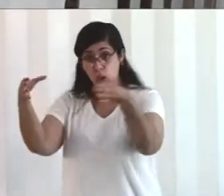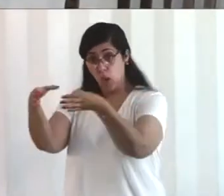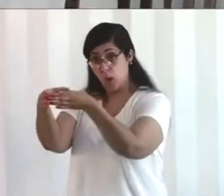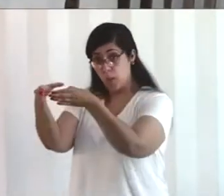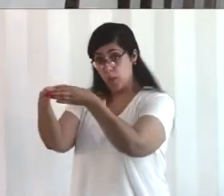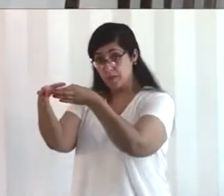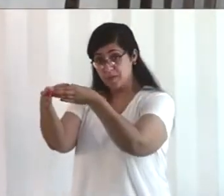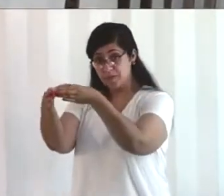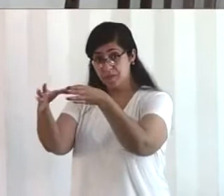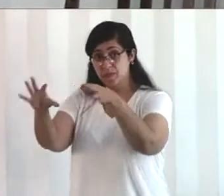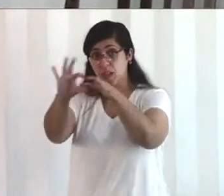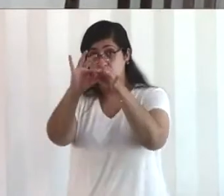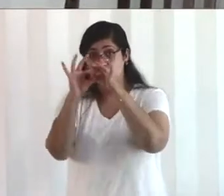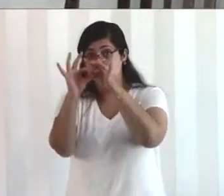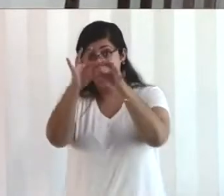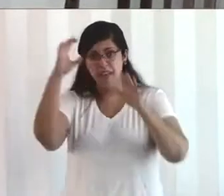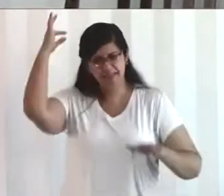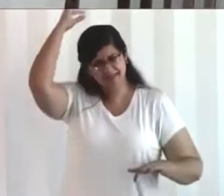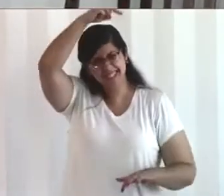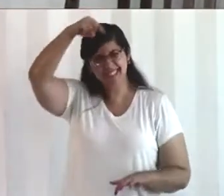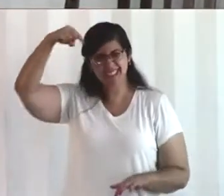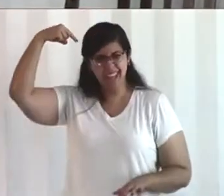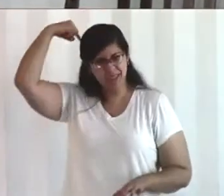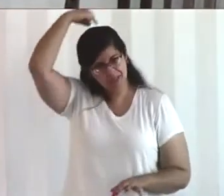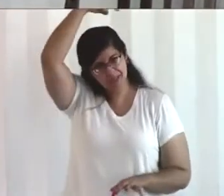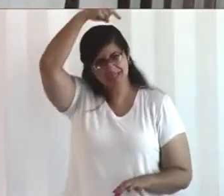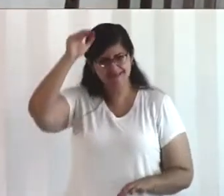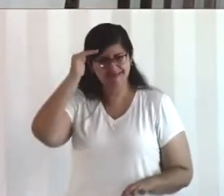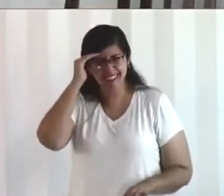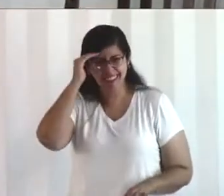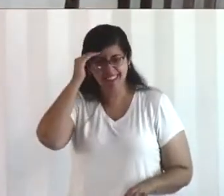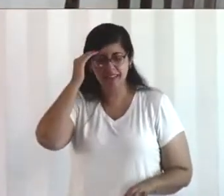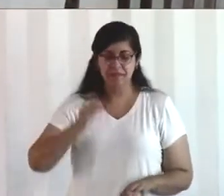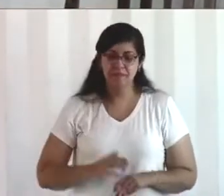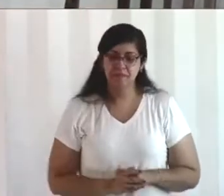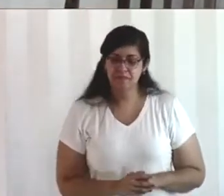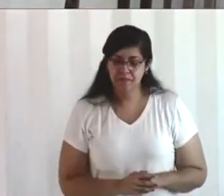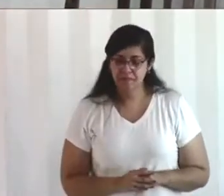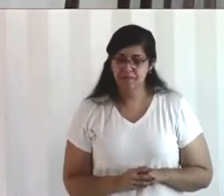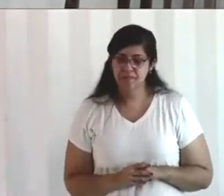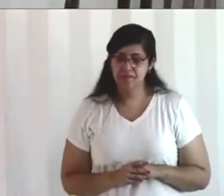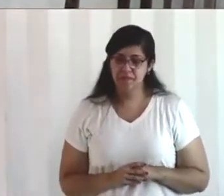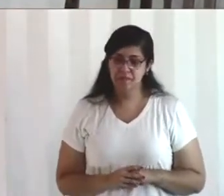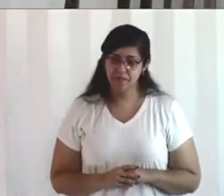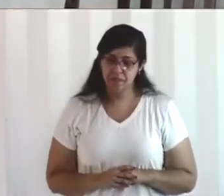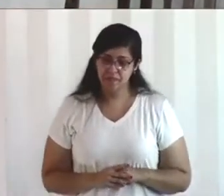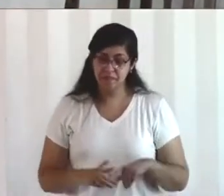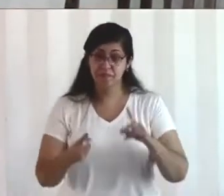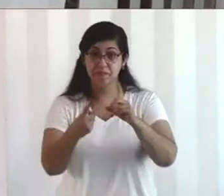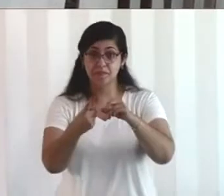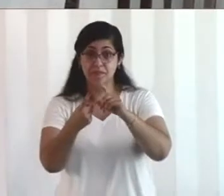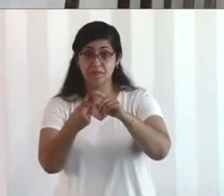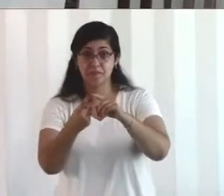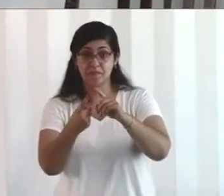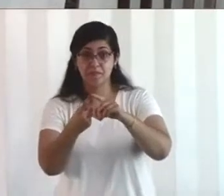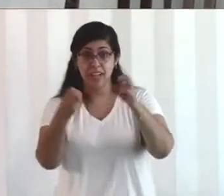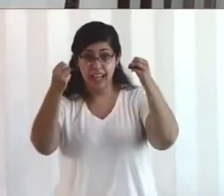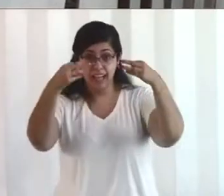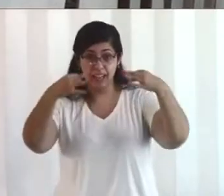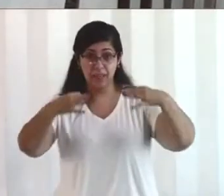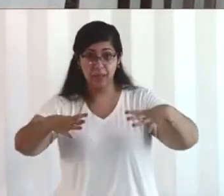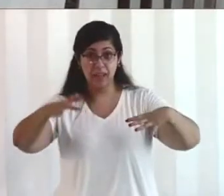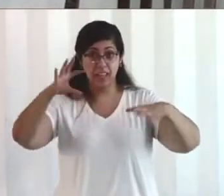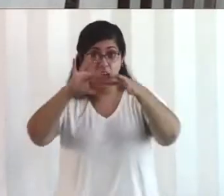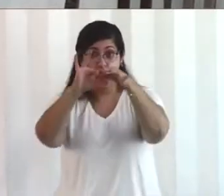santos. É um tópico, inclusive, da nossa confissão de fé, comunhão dos santos. A comunhão dos santos foi